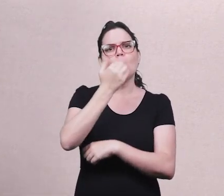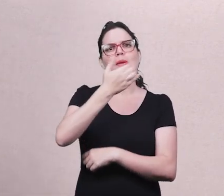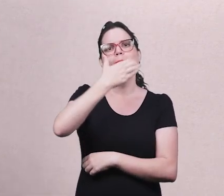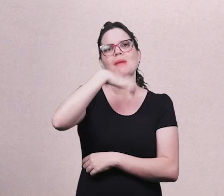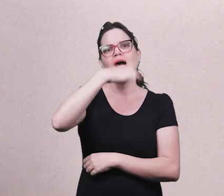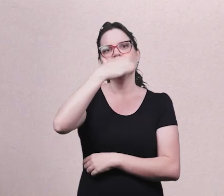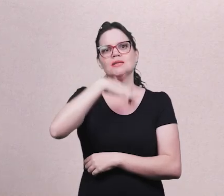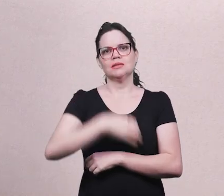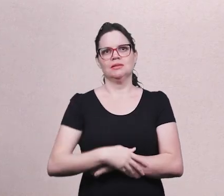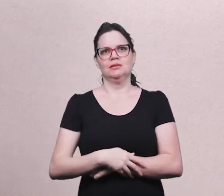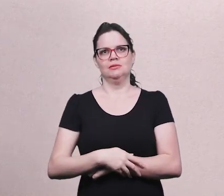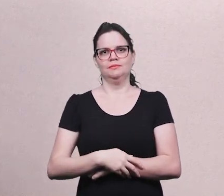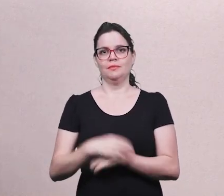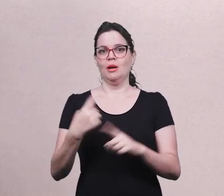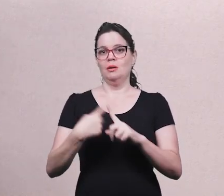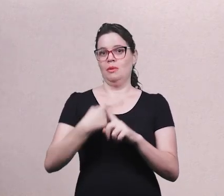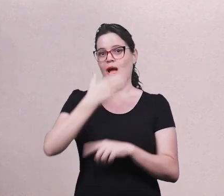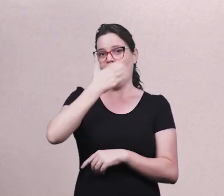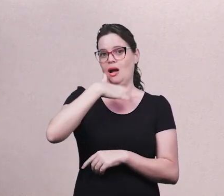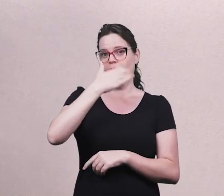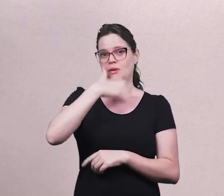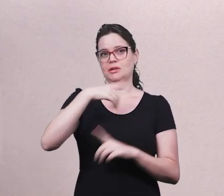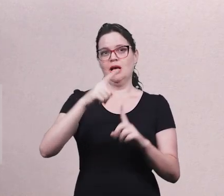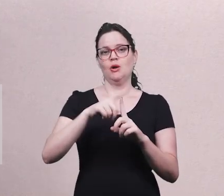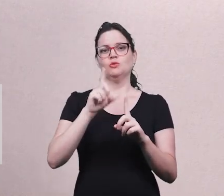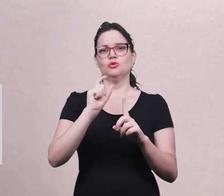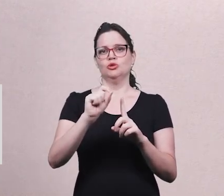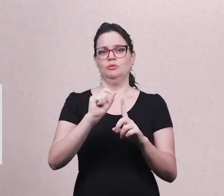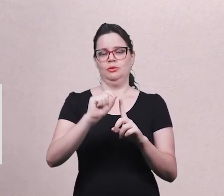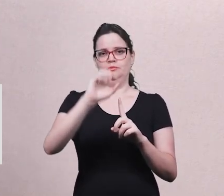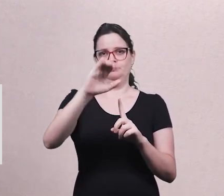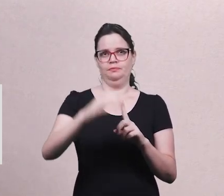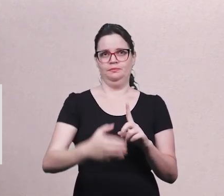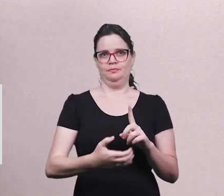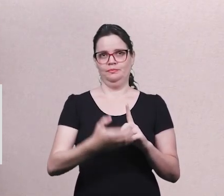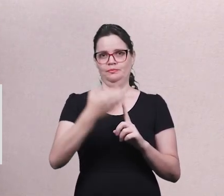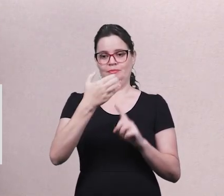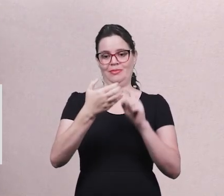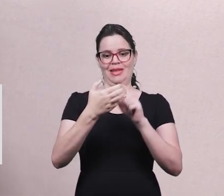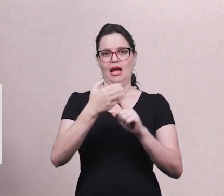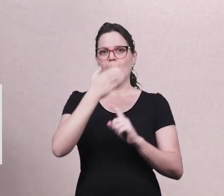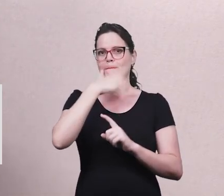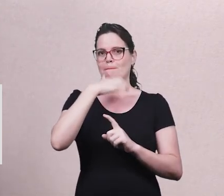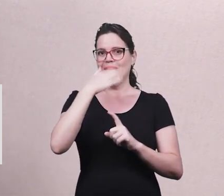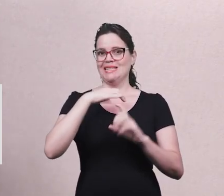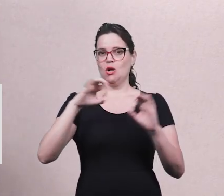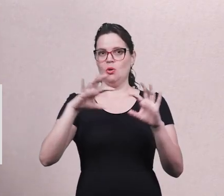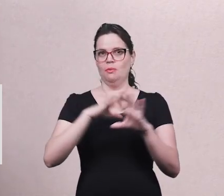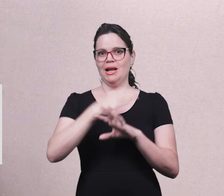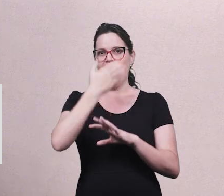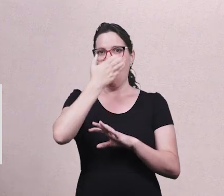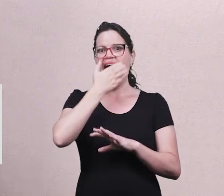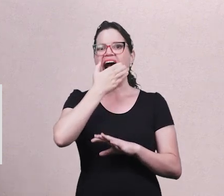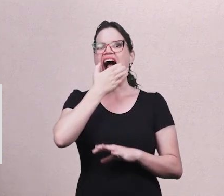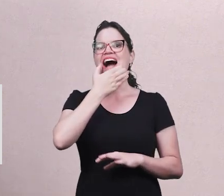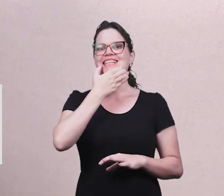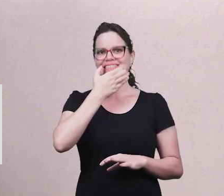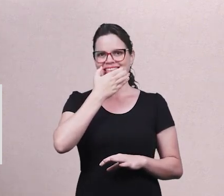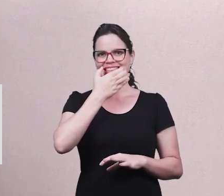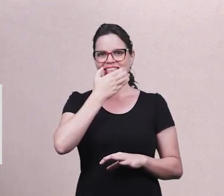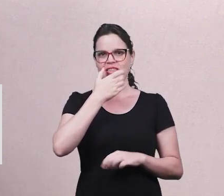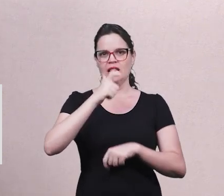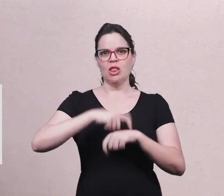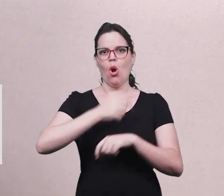maçã? A maçã é um alimento adstringente. Então, eu pego a maçã inteira, não picada, eu